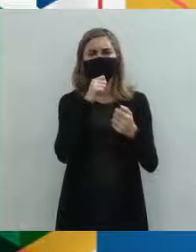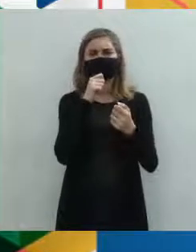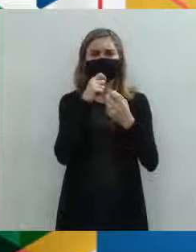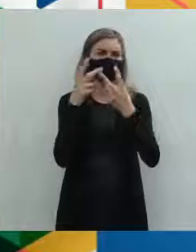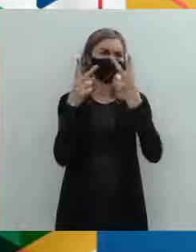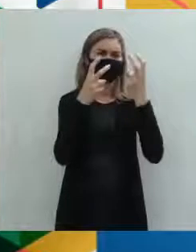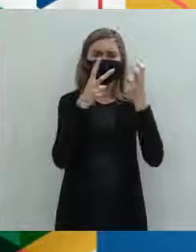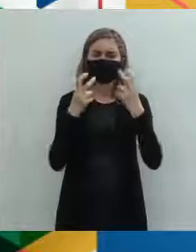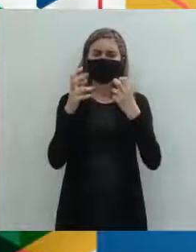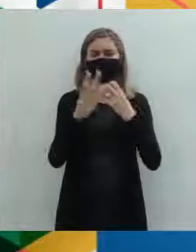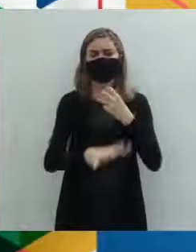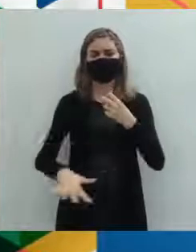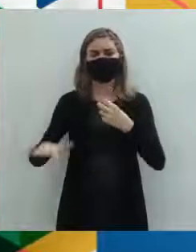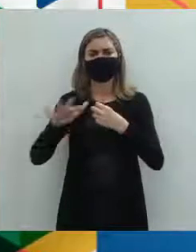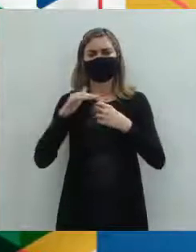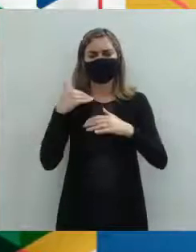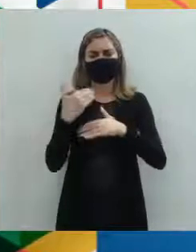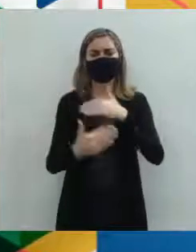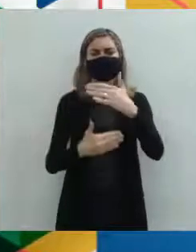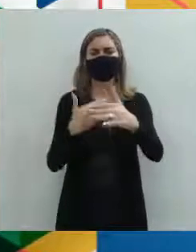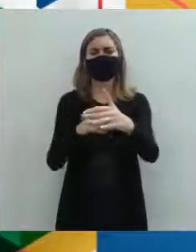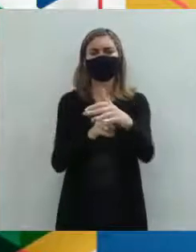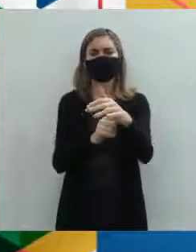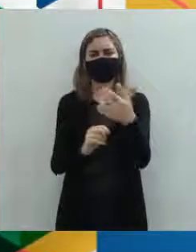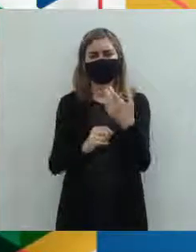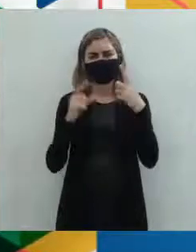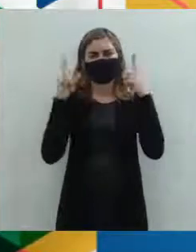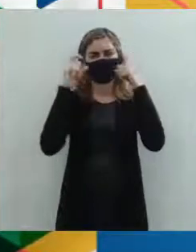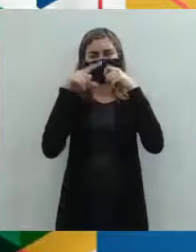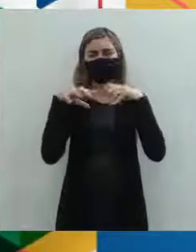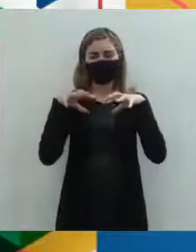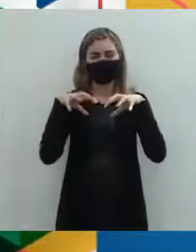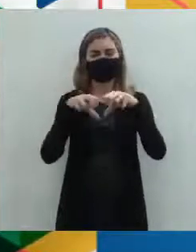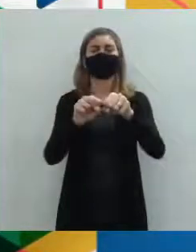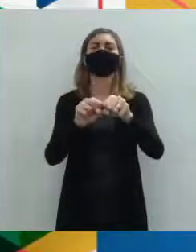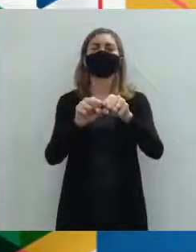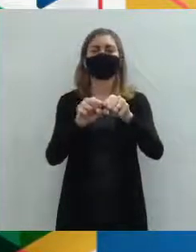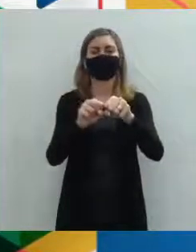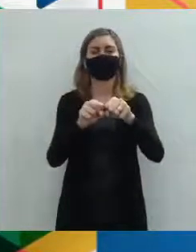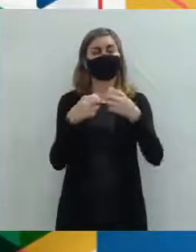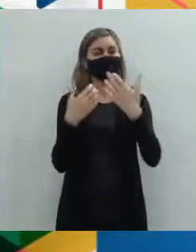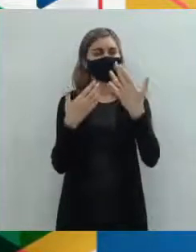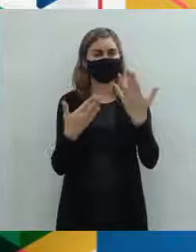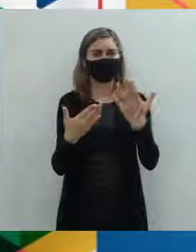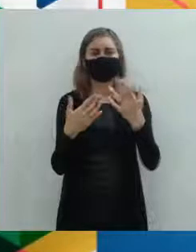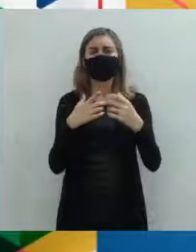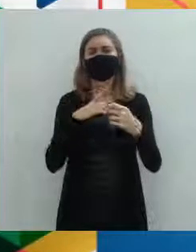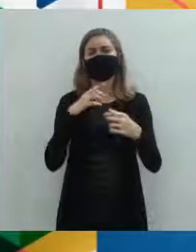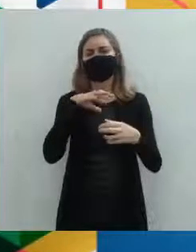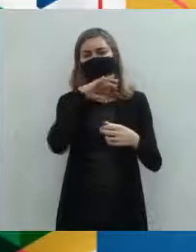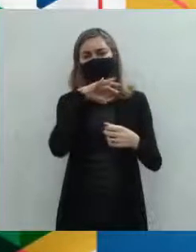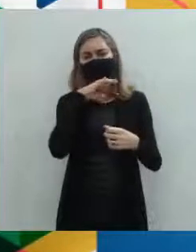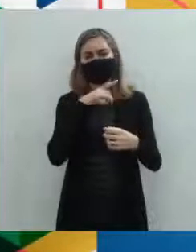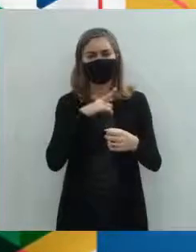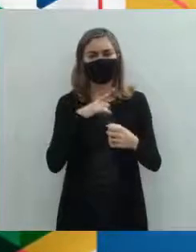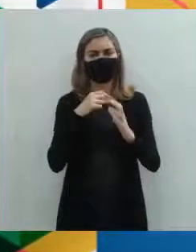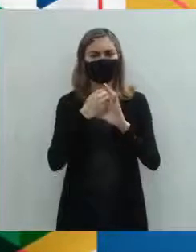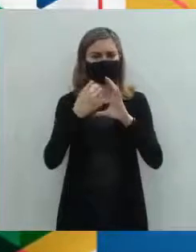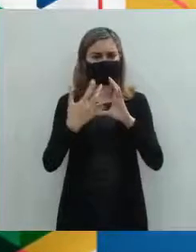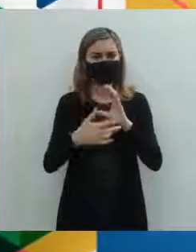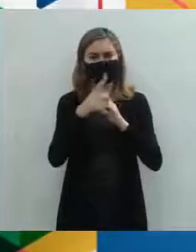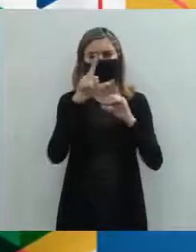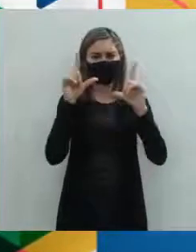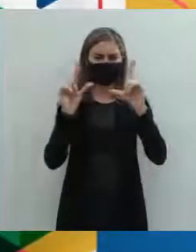no meio e, consequentemente, sejam dificilmente predados. Diante disso, animais que possuem características